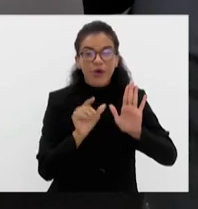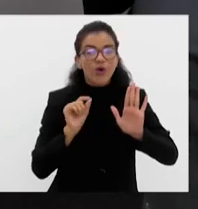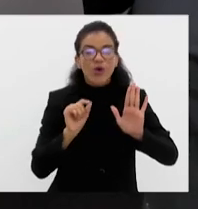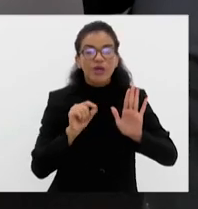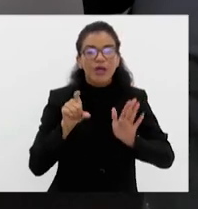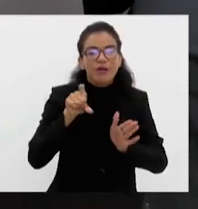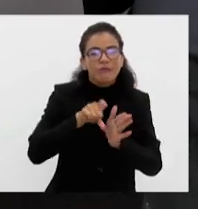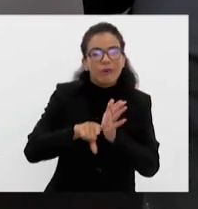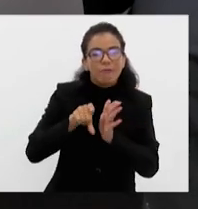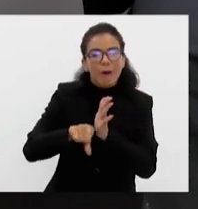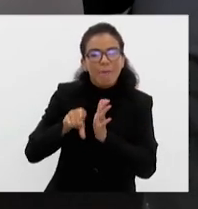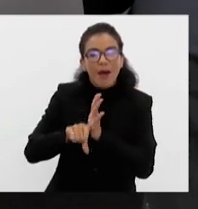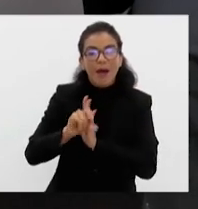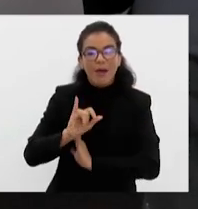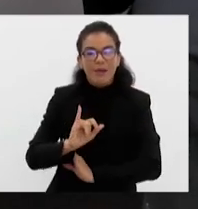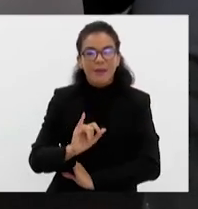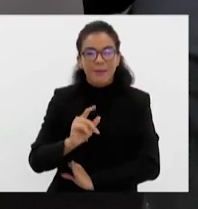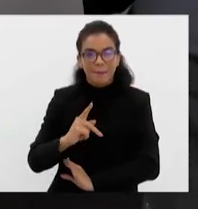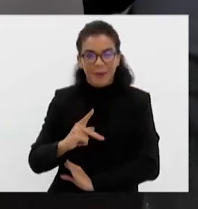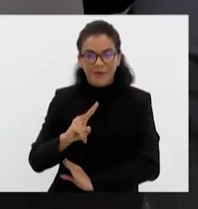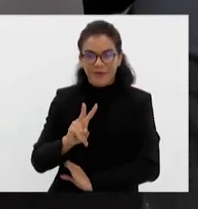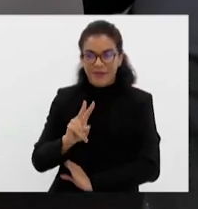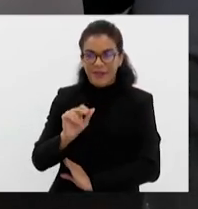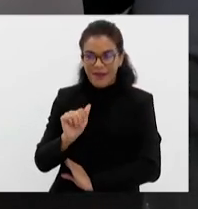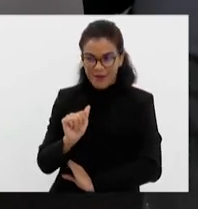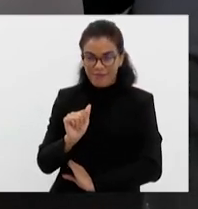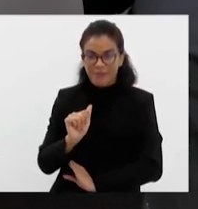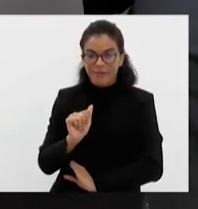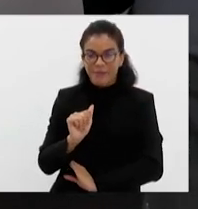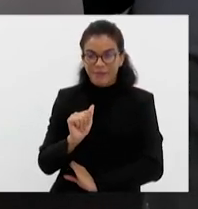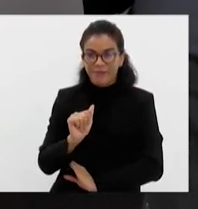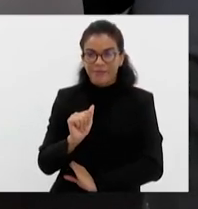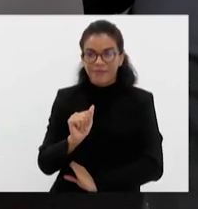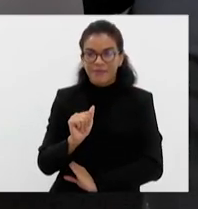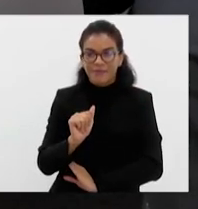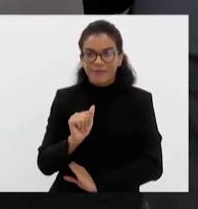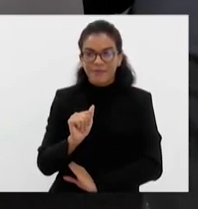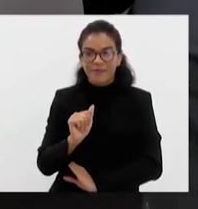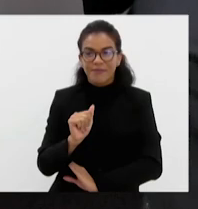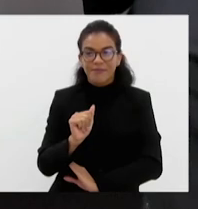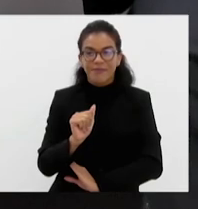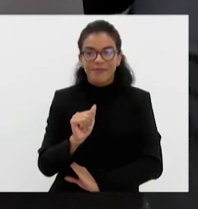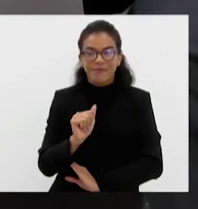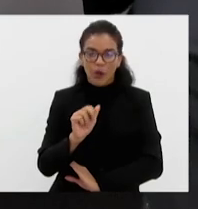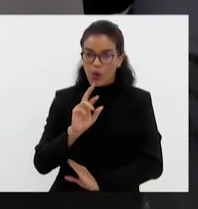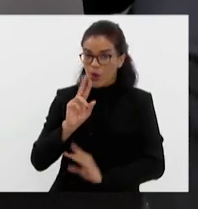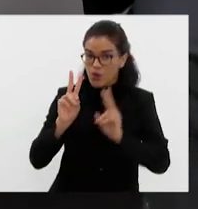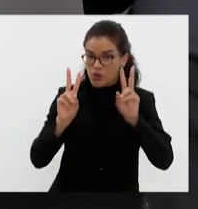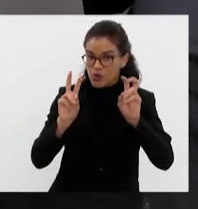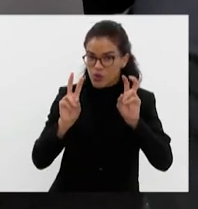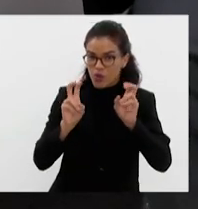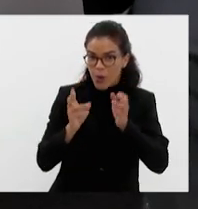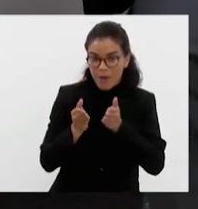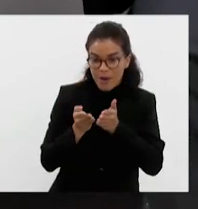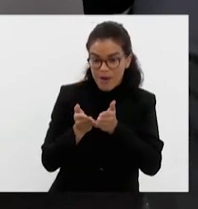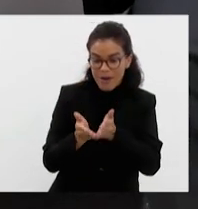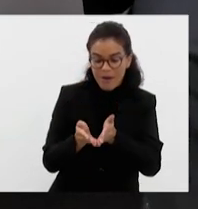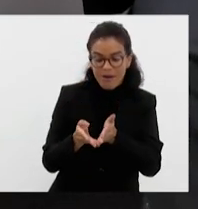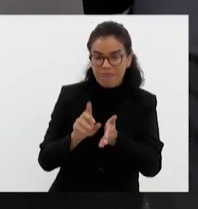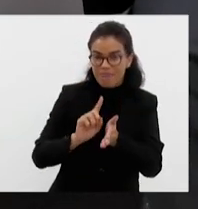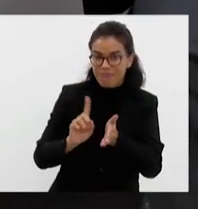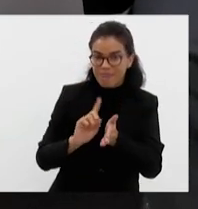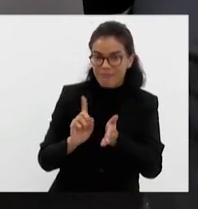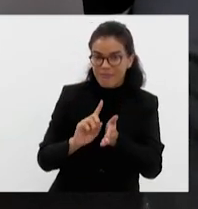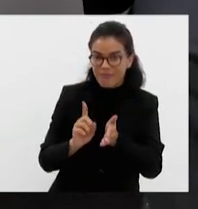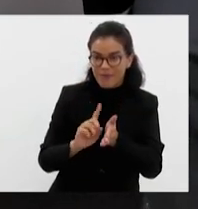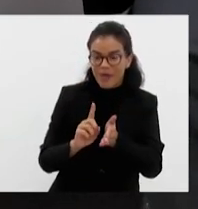cobrar IPVA sobre... Não foi embarcações, não. Primeiro foi sobre...